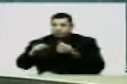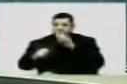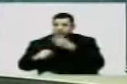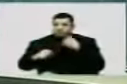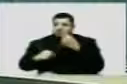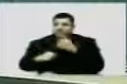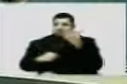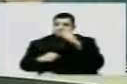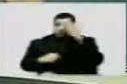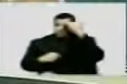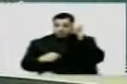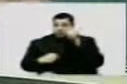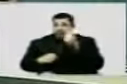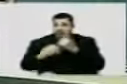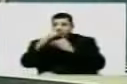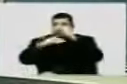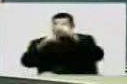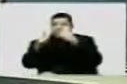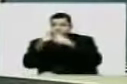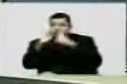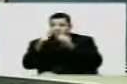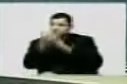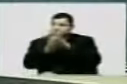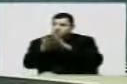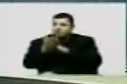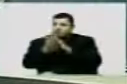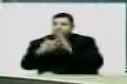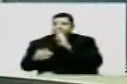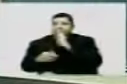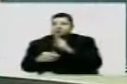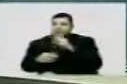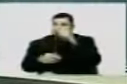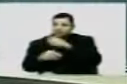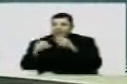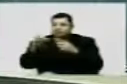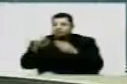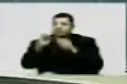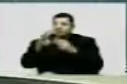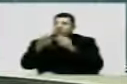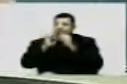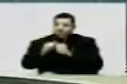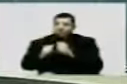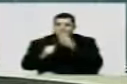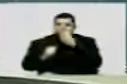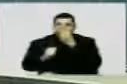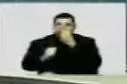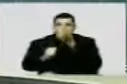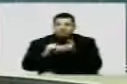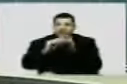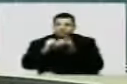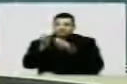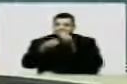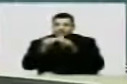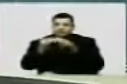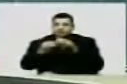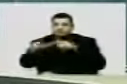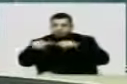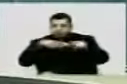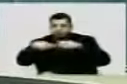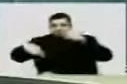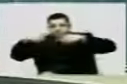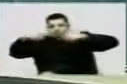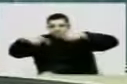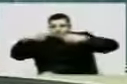Ricardo, nós não sabemos o nível do problema. E o resultado dessa conta só pode aparecer como fruto